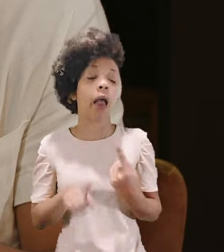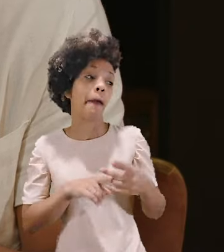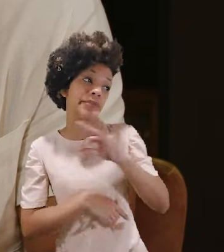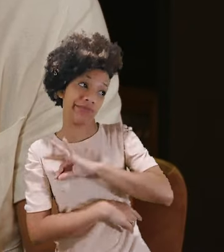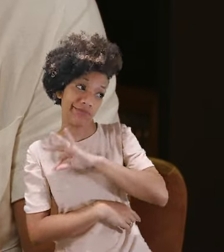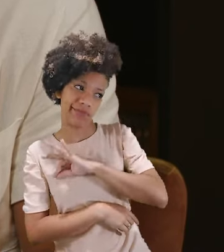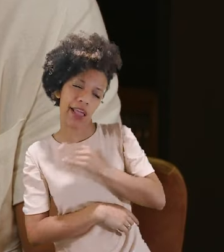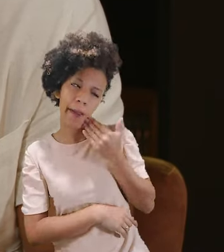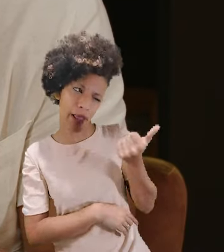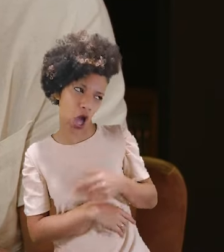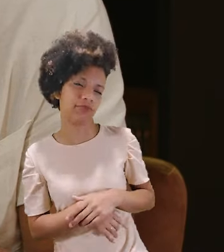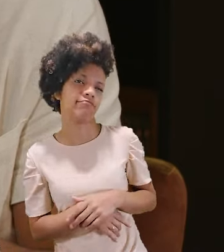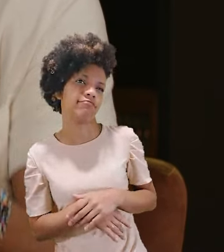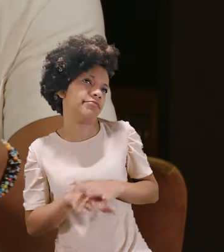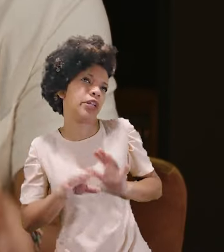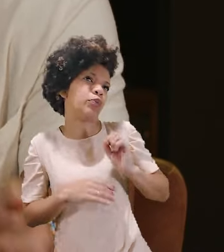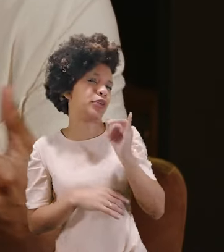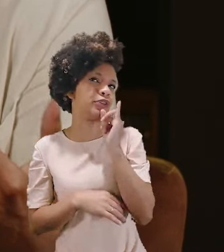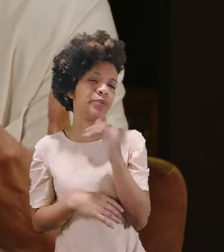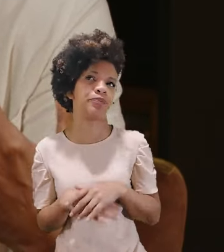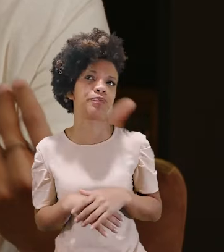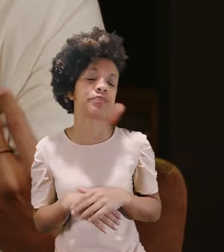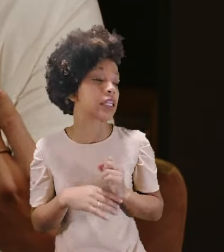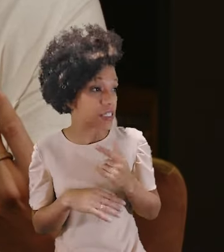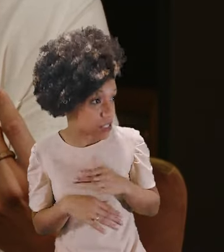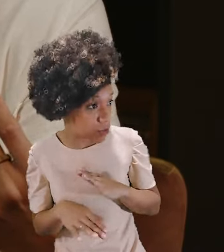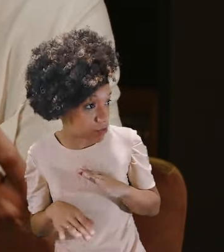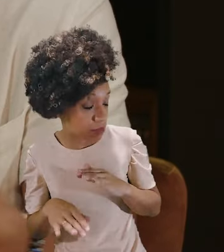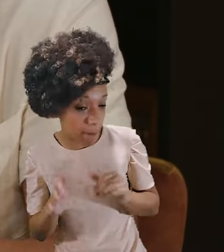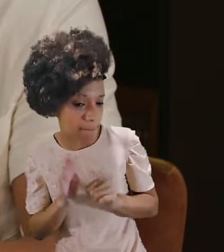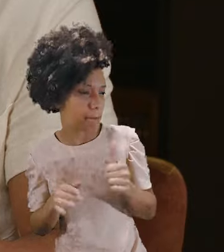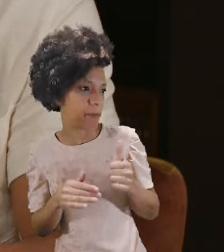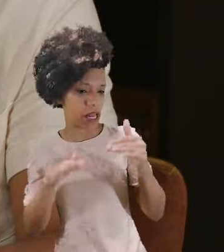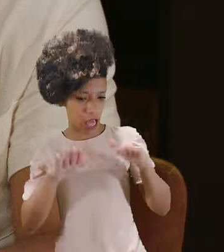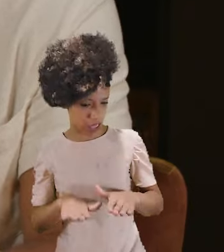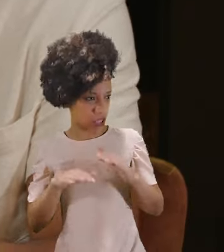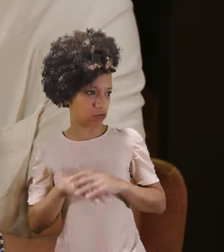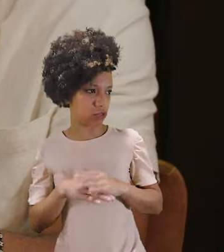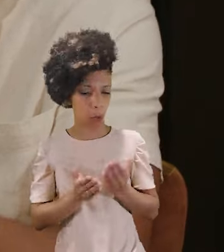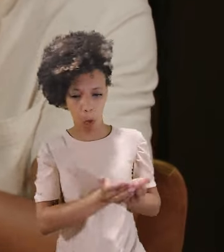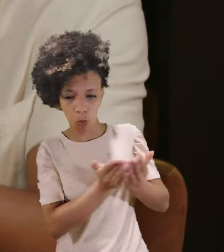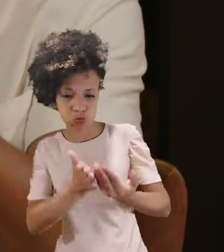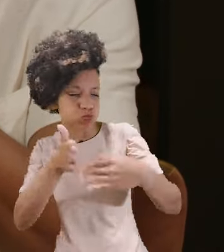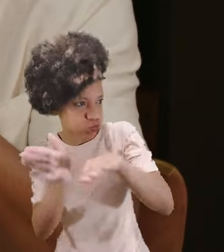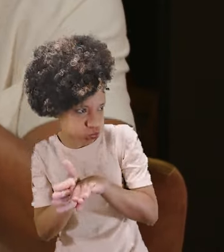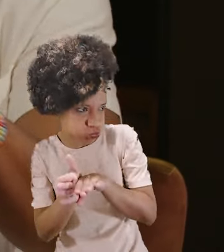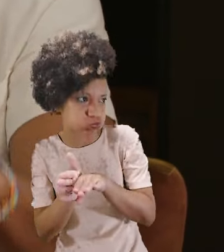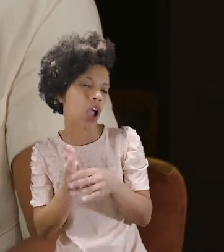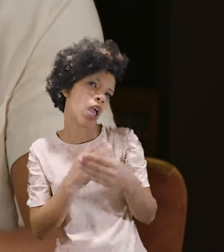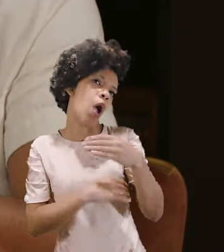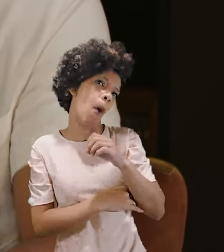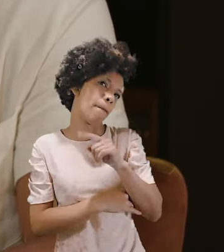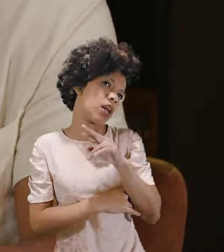que o salário para sim é muito melhor então qualquer coisa que eu vou fazer tipo você possa ver melhor coisa que eu faço um Terra pela controle do carro é lá que ele também tem um